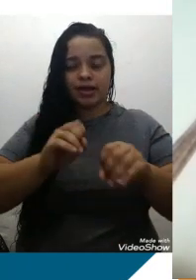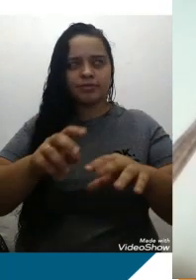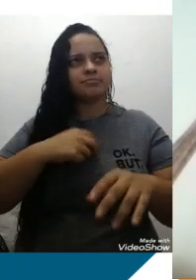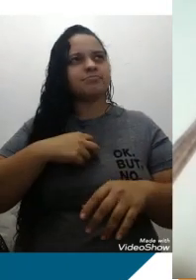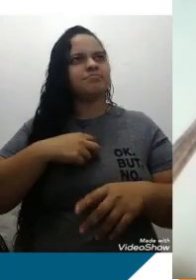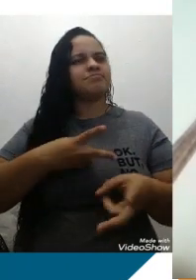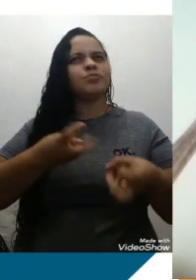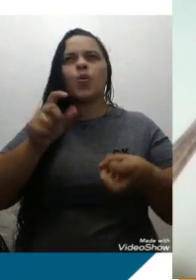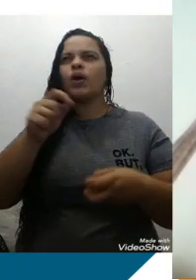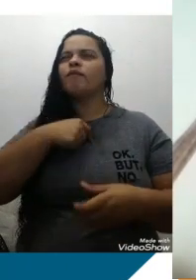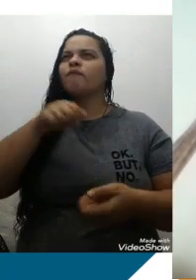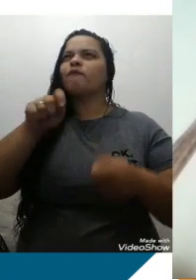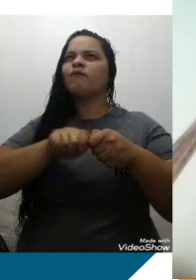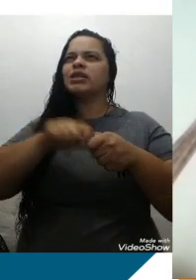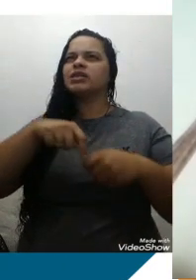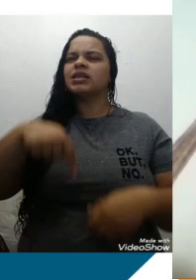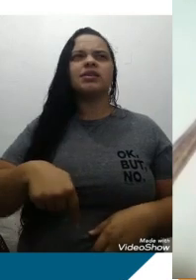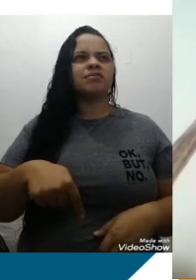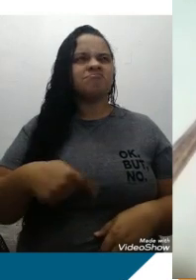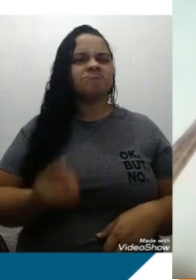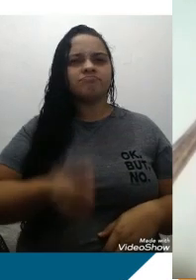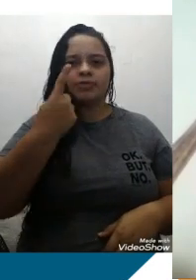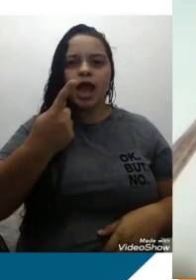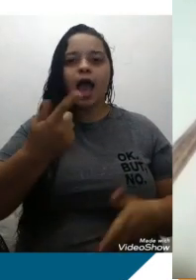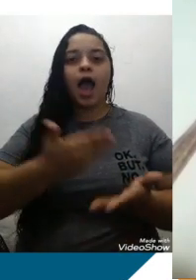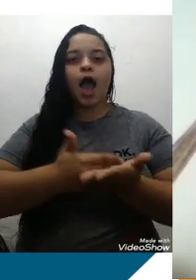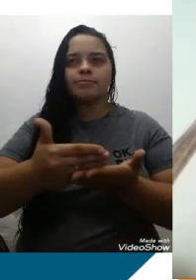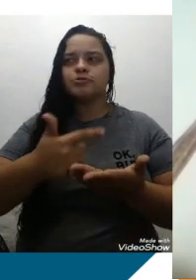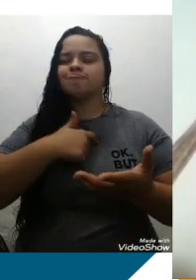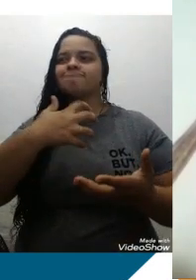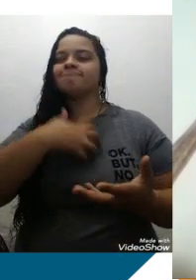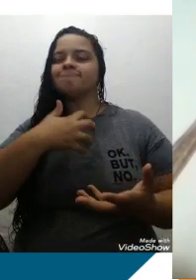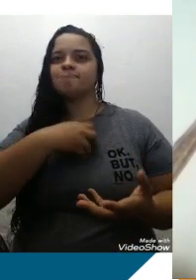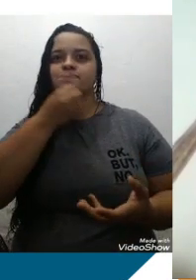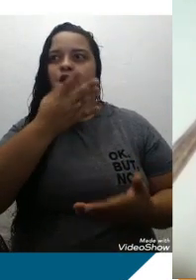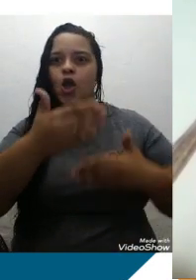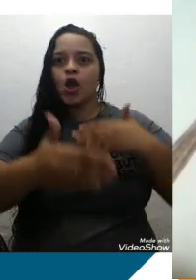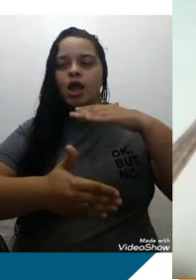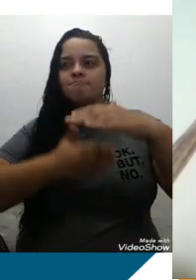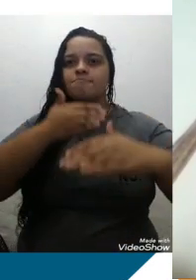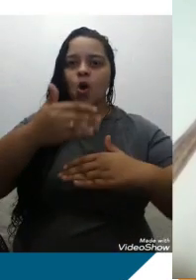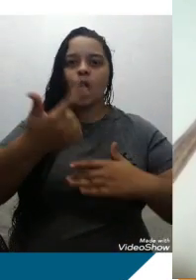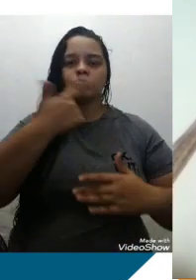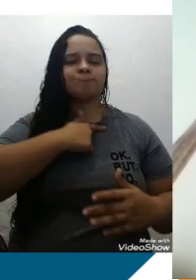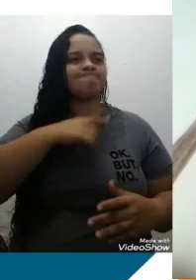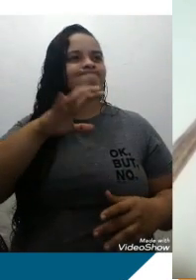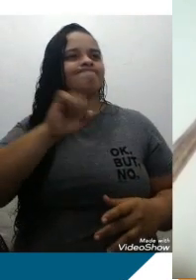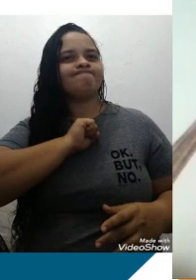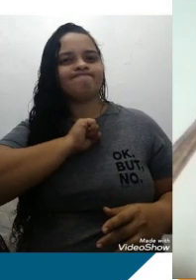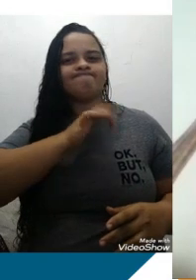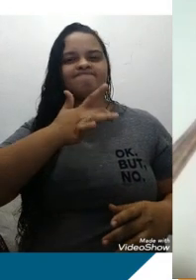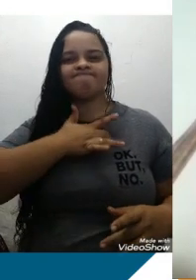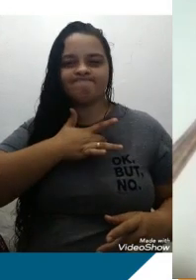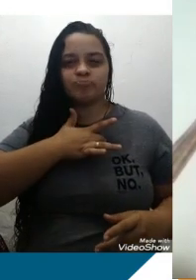que eu estou fazendo aqui? E com o passar do tempo, a coisa foi indo, fui me apaixonando pelo trabalho lá, tanto pelo trabalho em sala de aula, quanto pelo trabalho